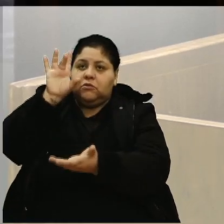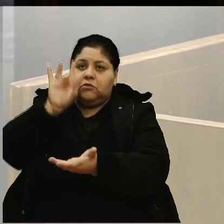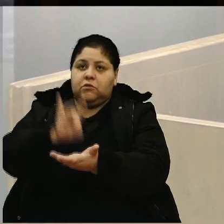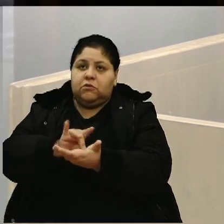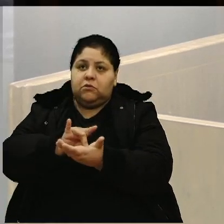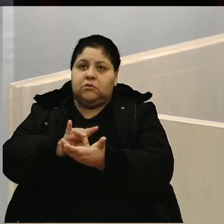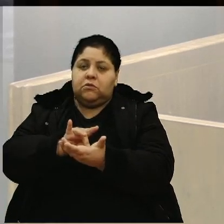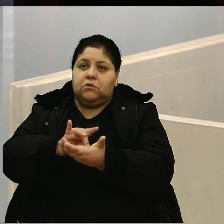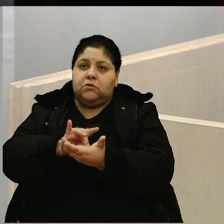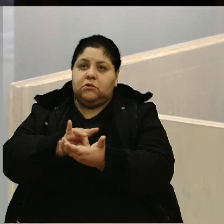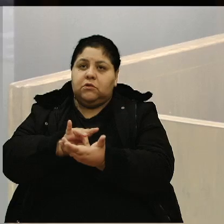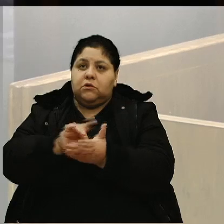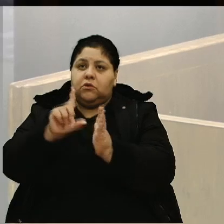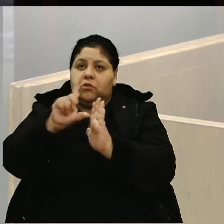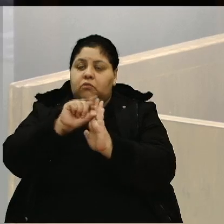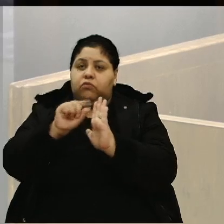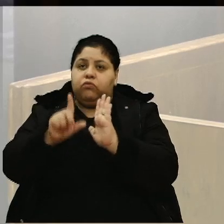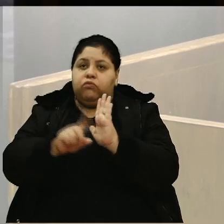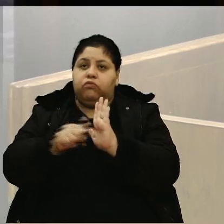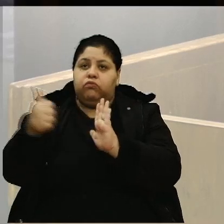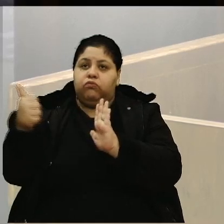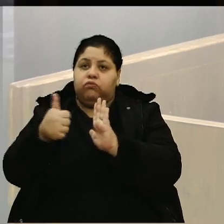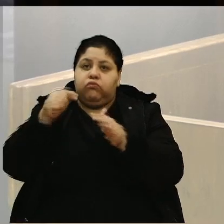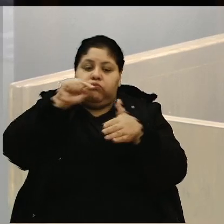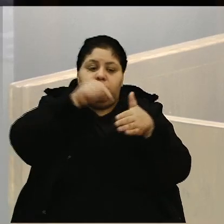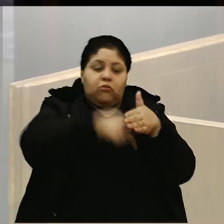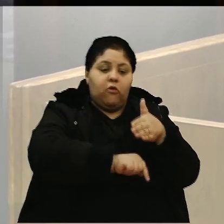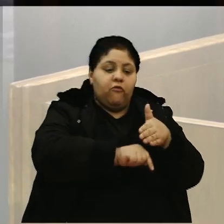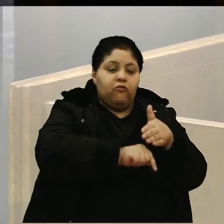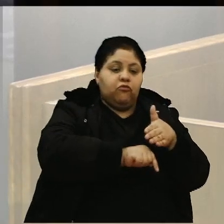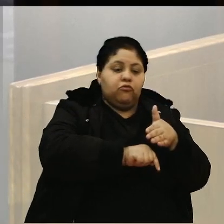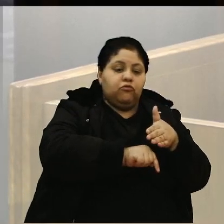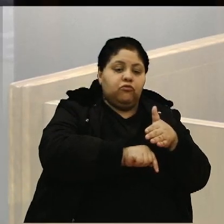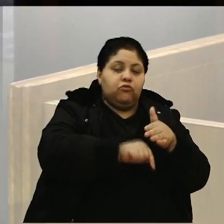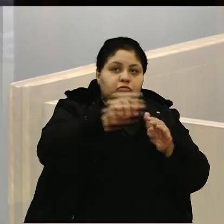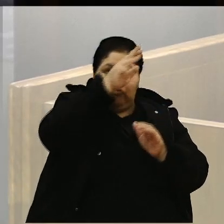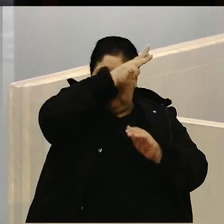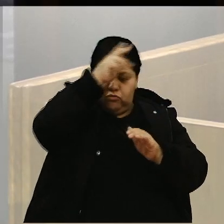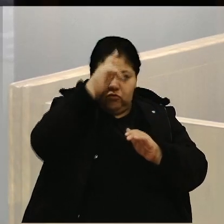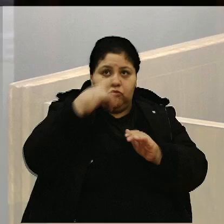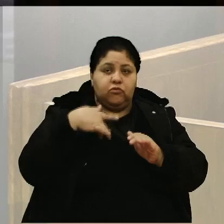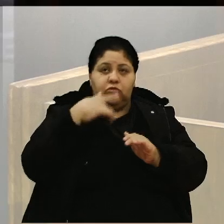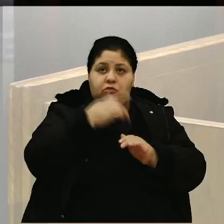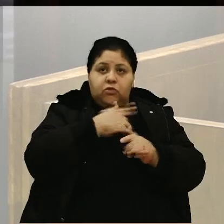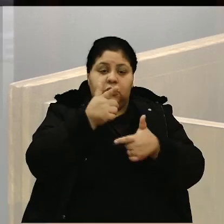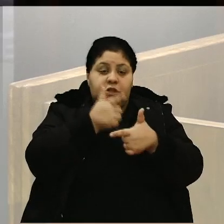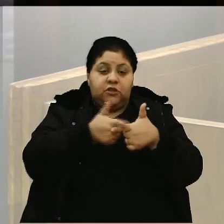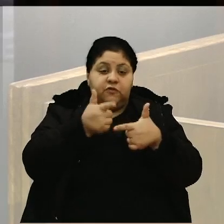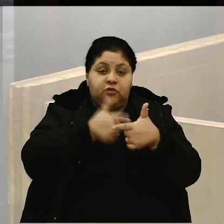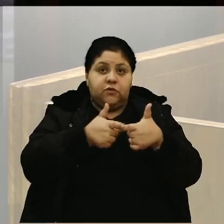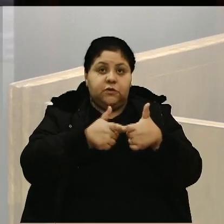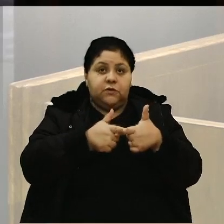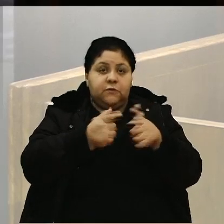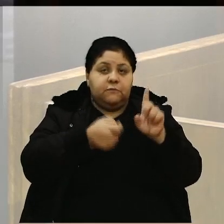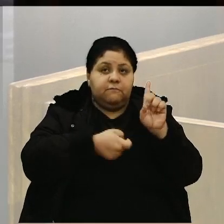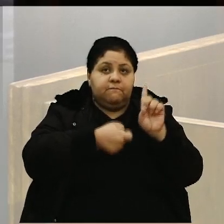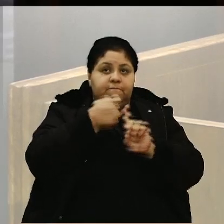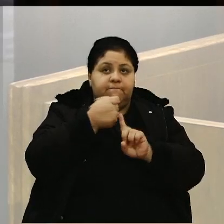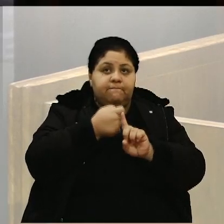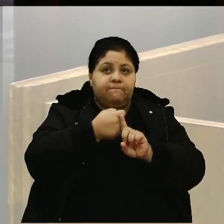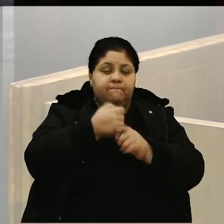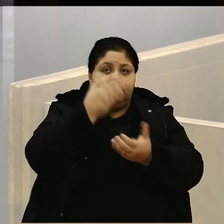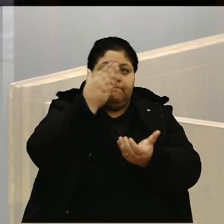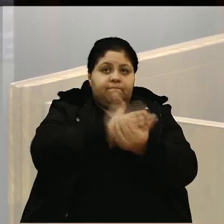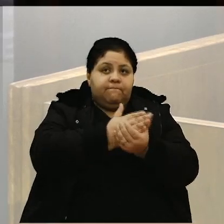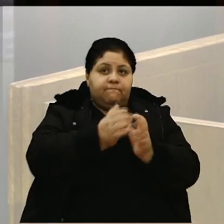montante estabelecido no artigo 1º ao Fundo Municipal de Saúde, em parcelas mensais, mediante processo